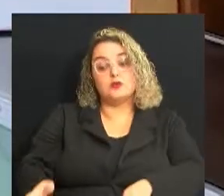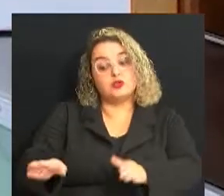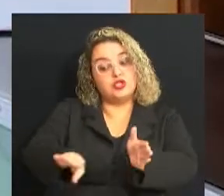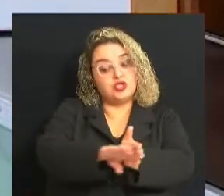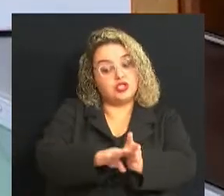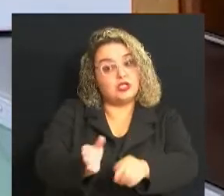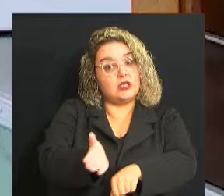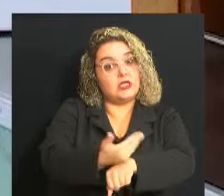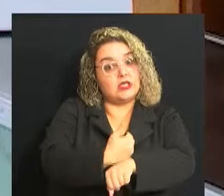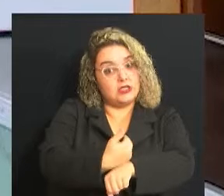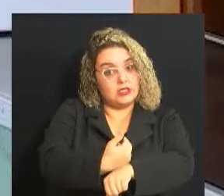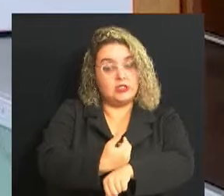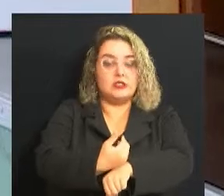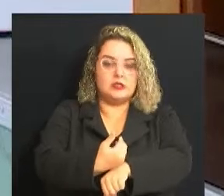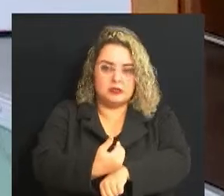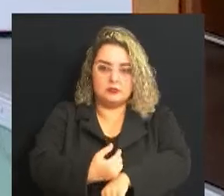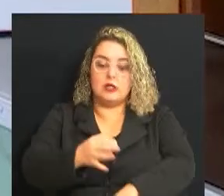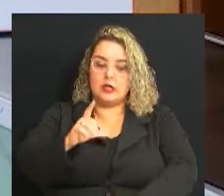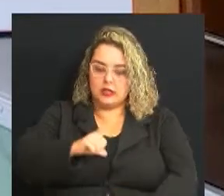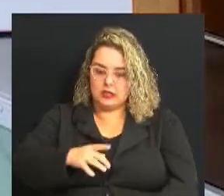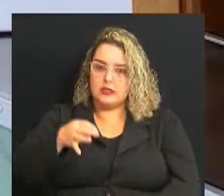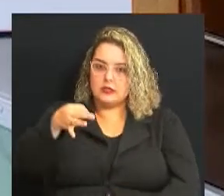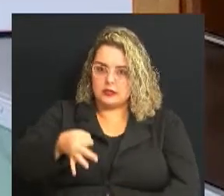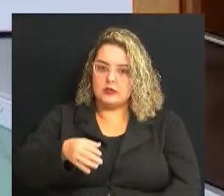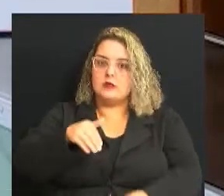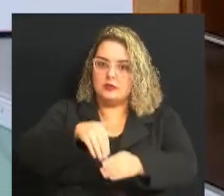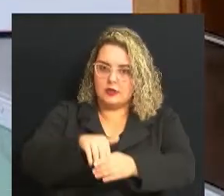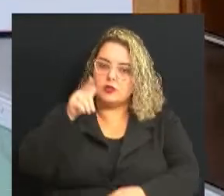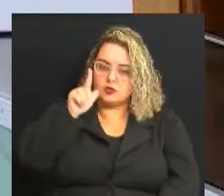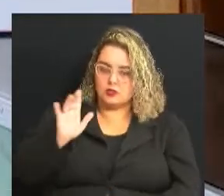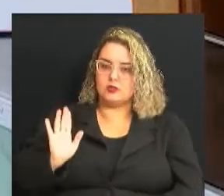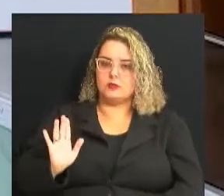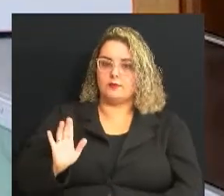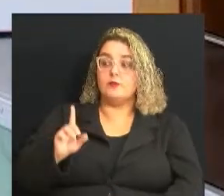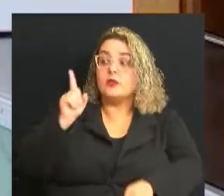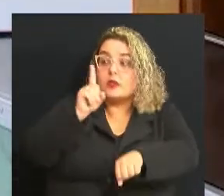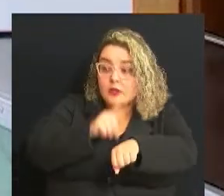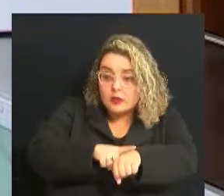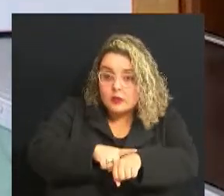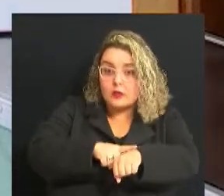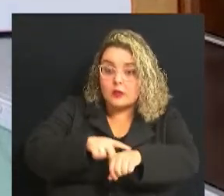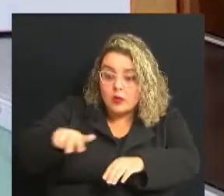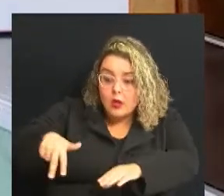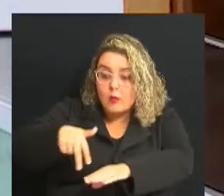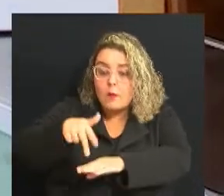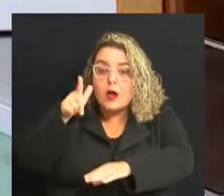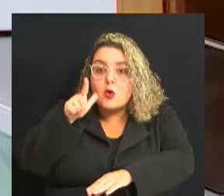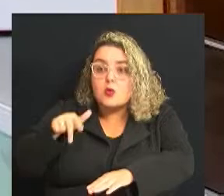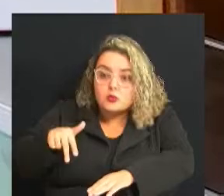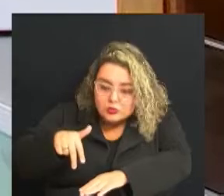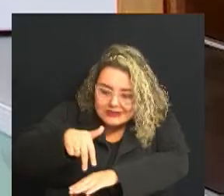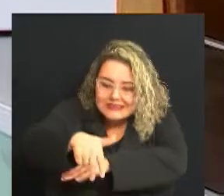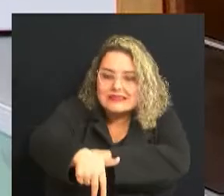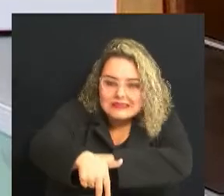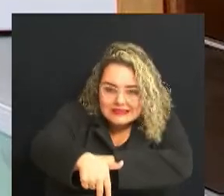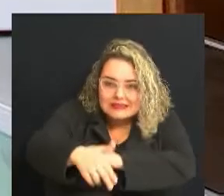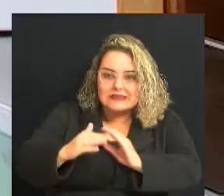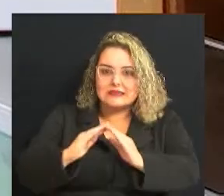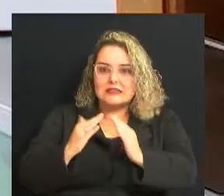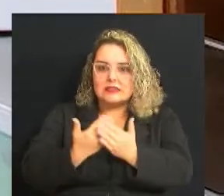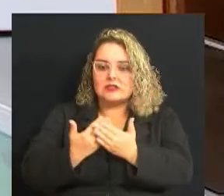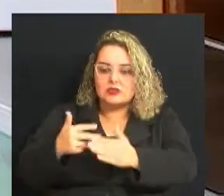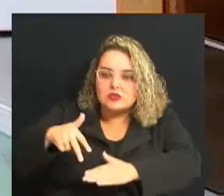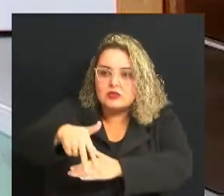antecedência para ter certeza de que ele vai conseguir votar. Deu horário, a pessoa conseguiu entrar dentro da escola,